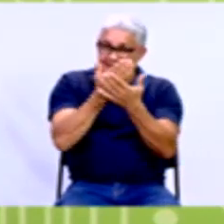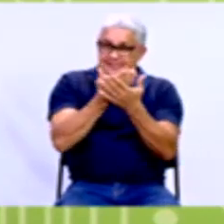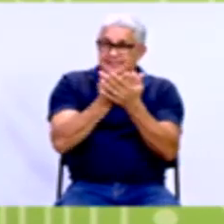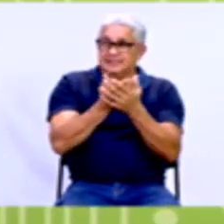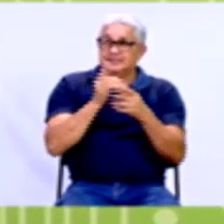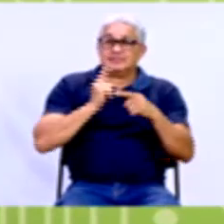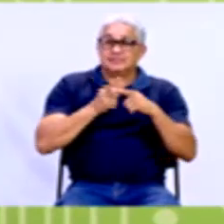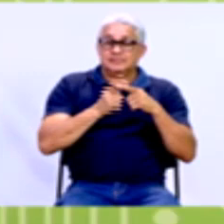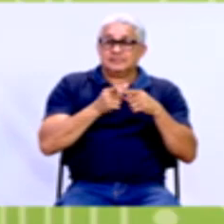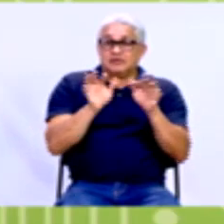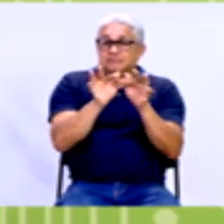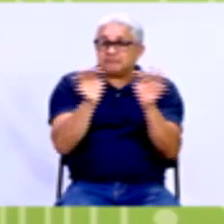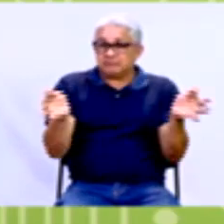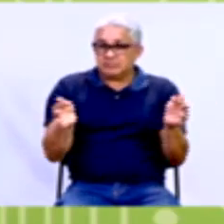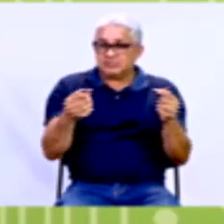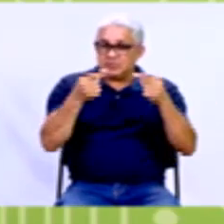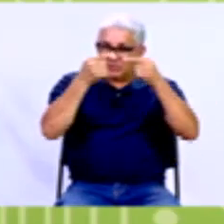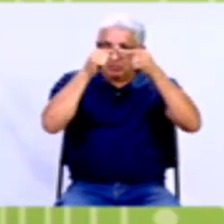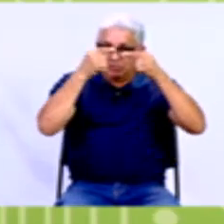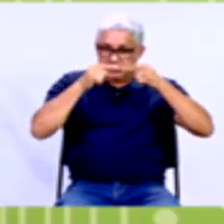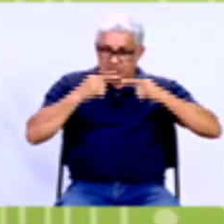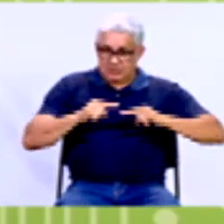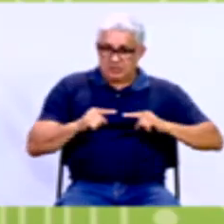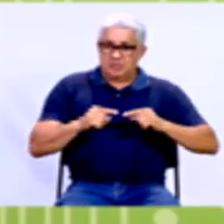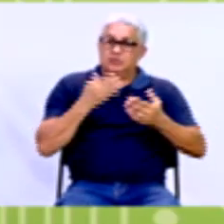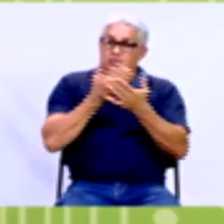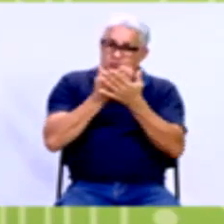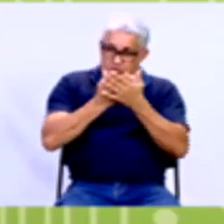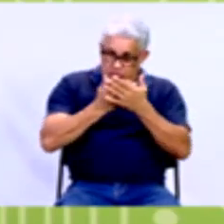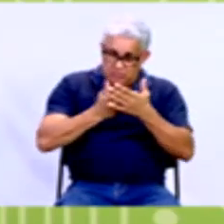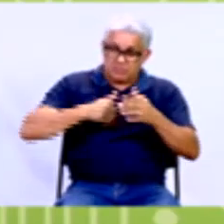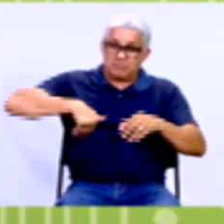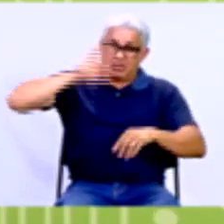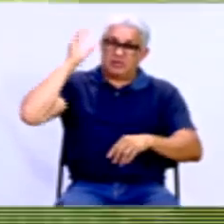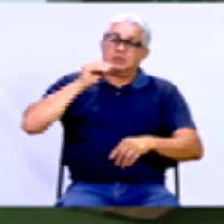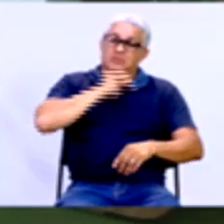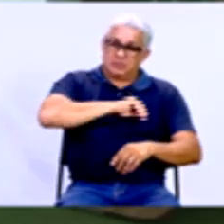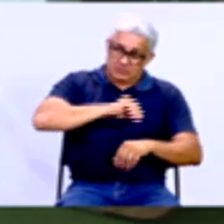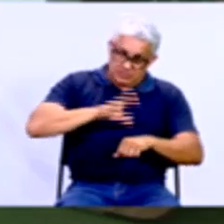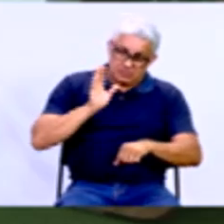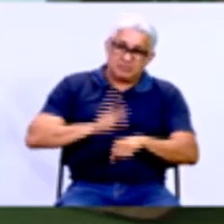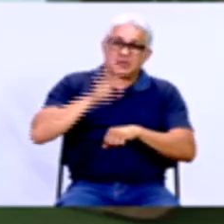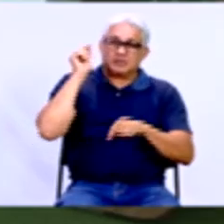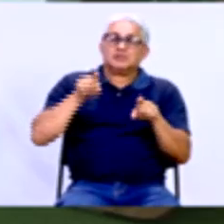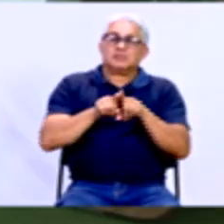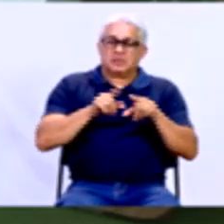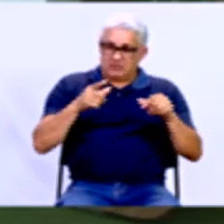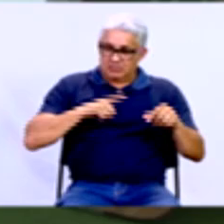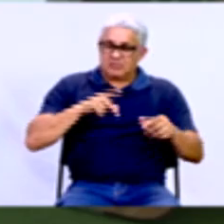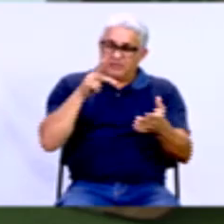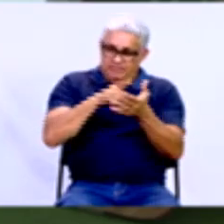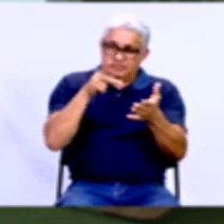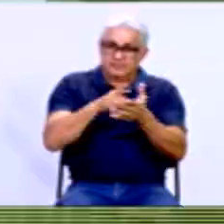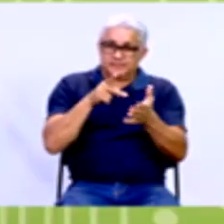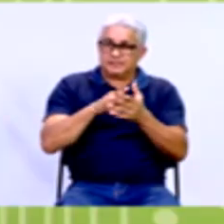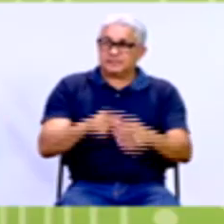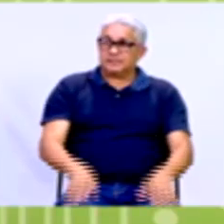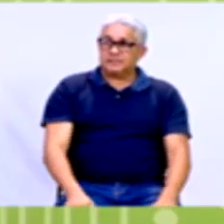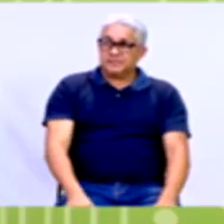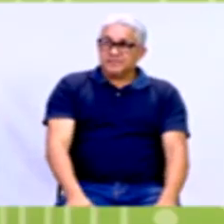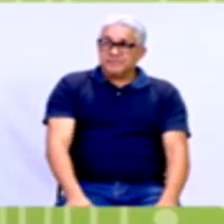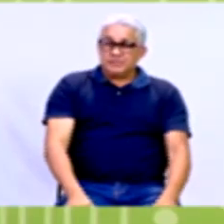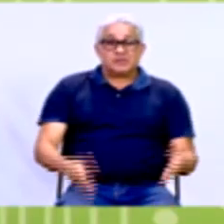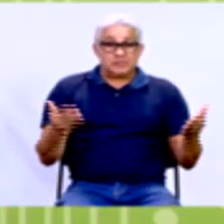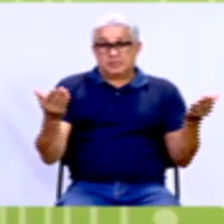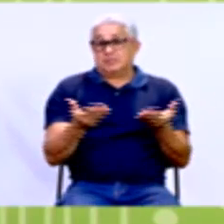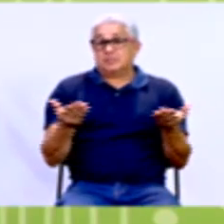está colocando que tem uma correlação, que quanto mais a gente estuda, mais a gente ganha. E a gente viu que tem uma certa correlação mesmo. Então,